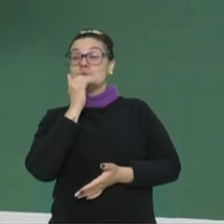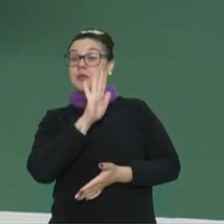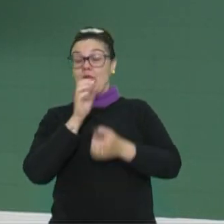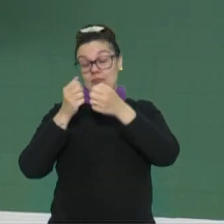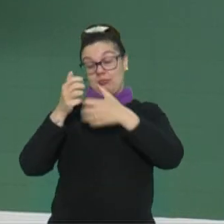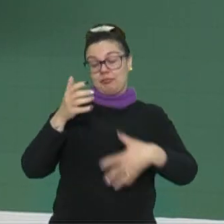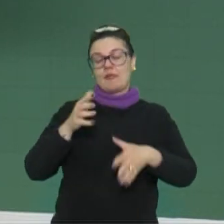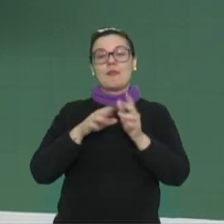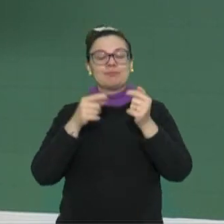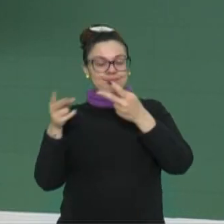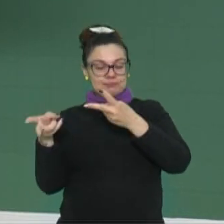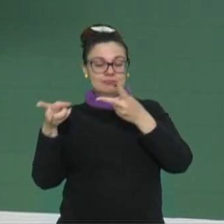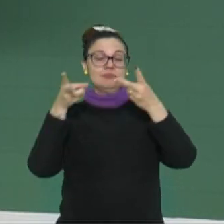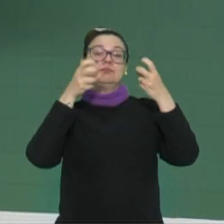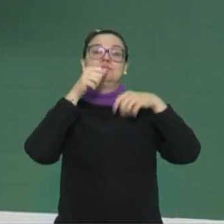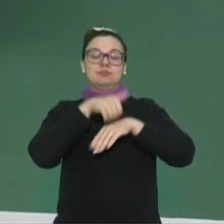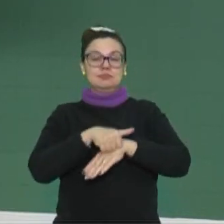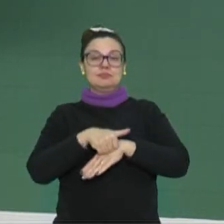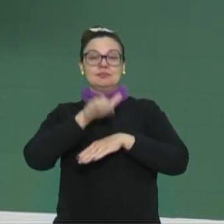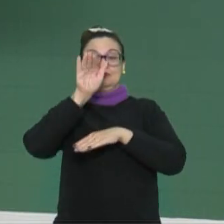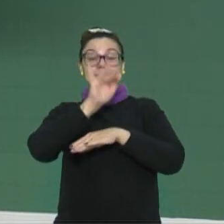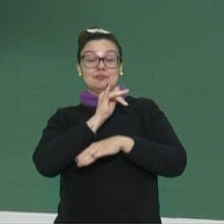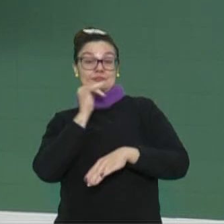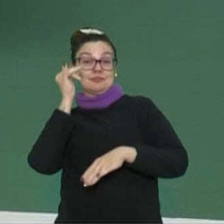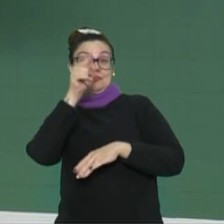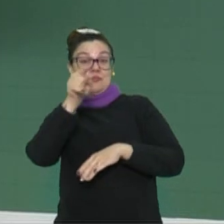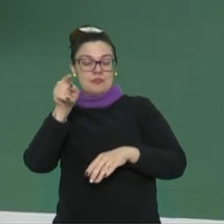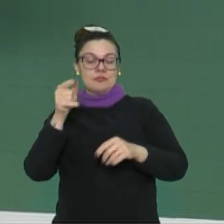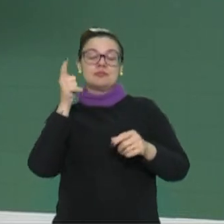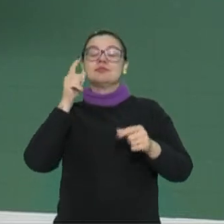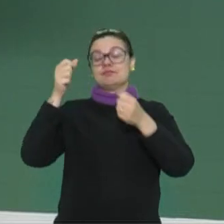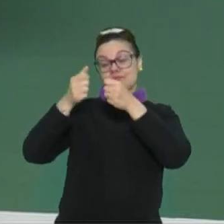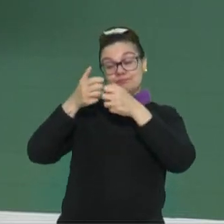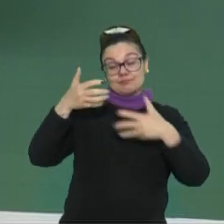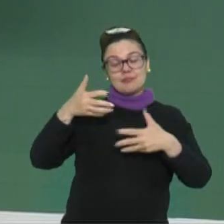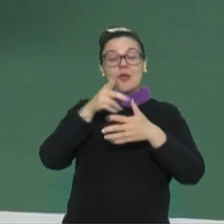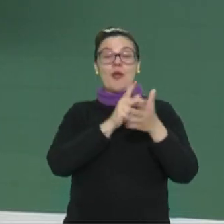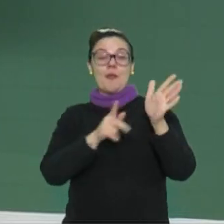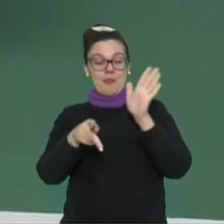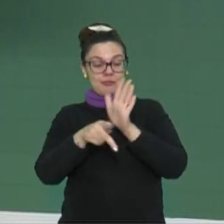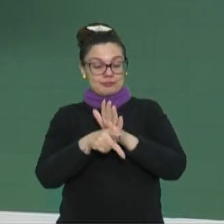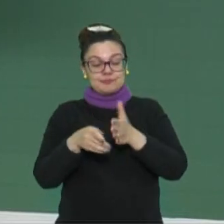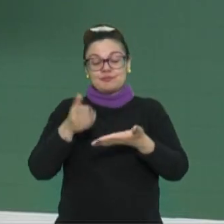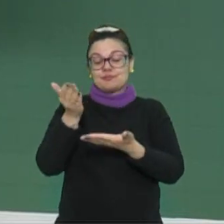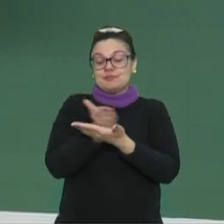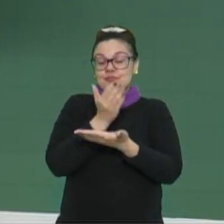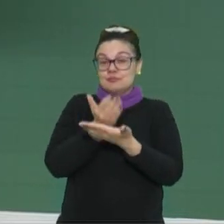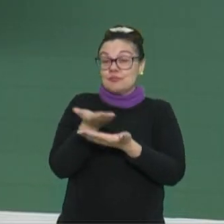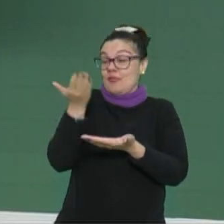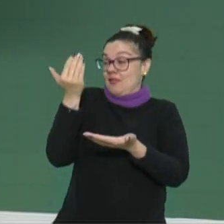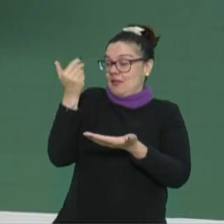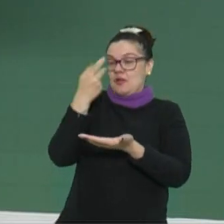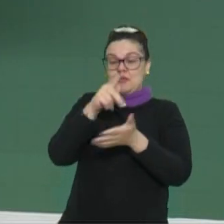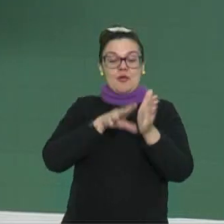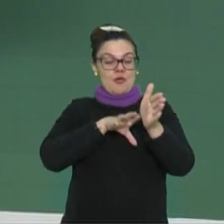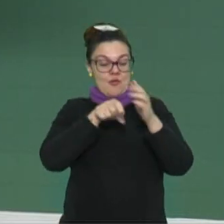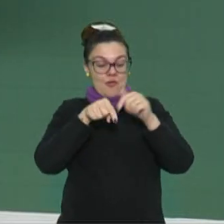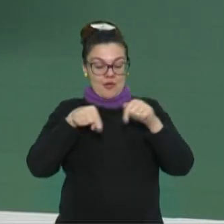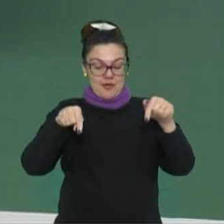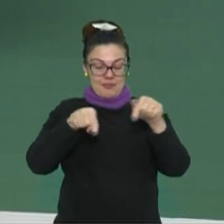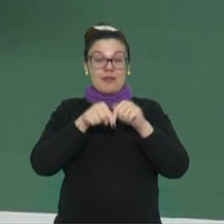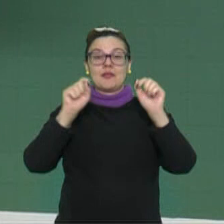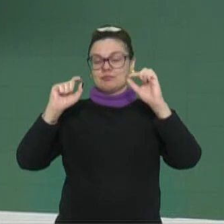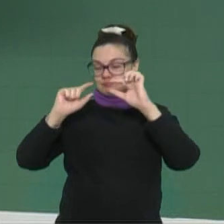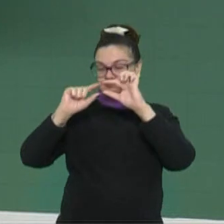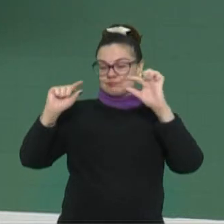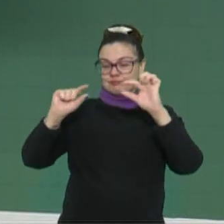nós vamos verificar as questões mais gerais. E aí você vai poder aprofundar isso retomando esses conteúdos lá no Classroom. Lá tem